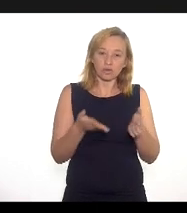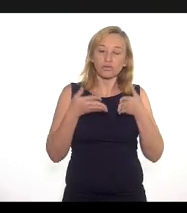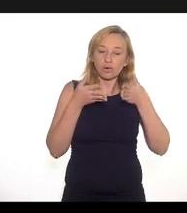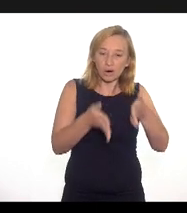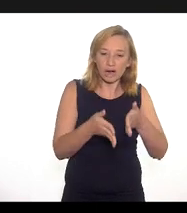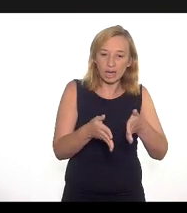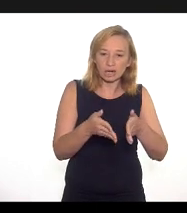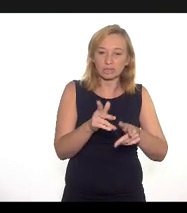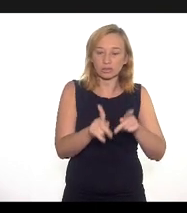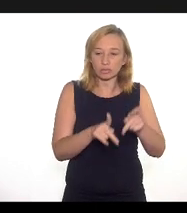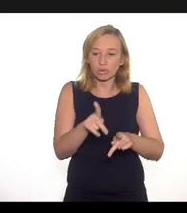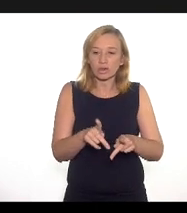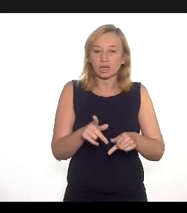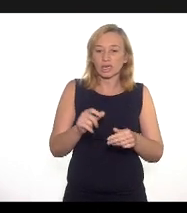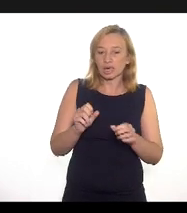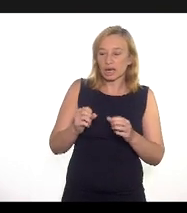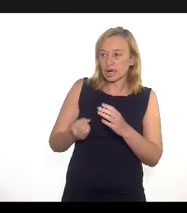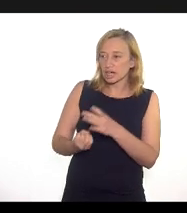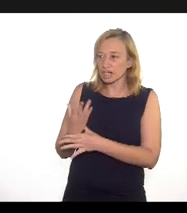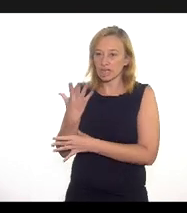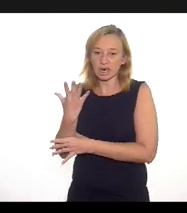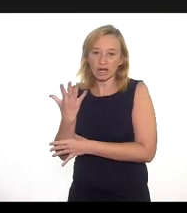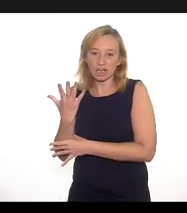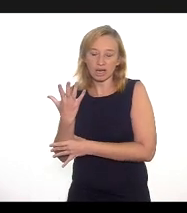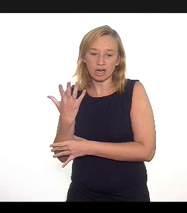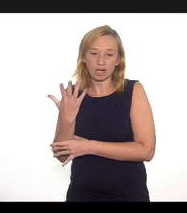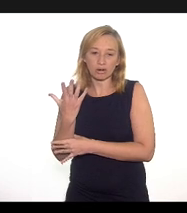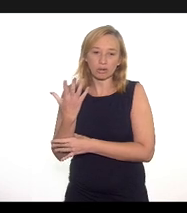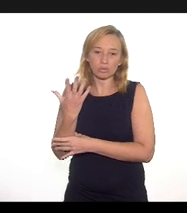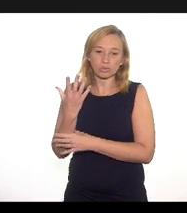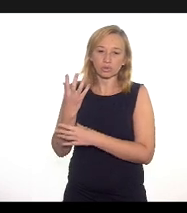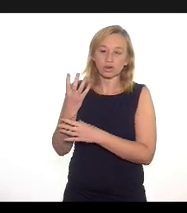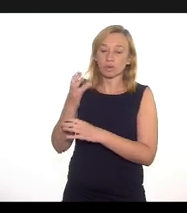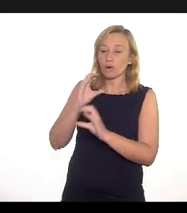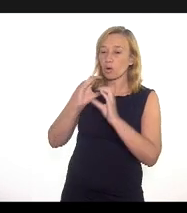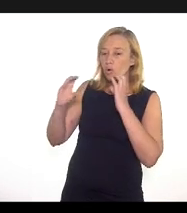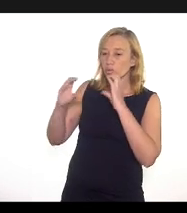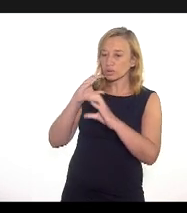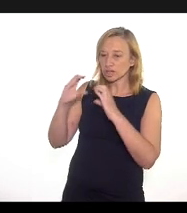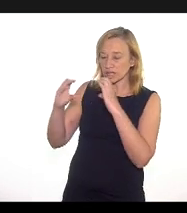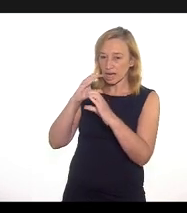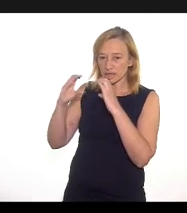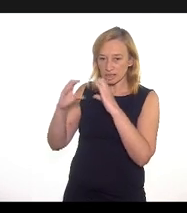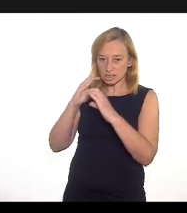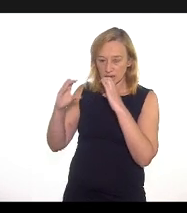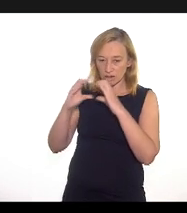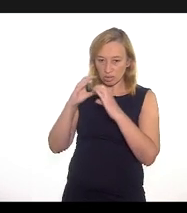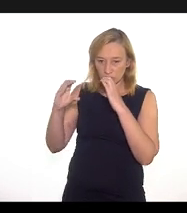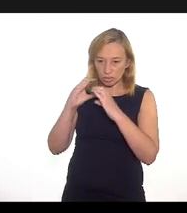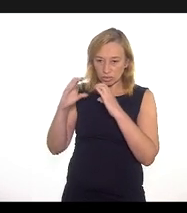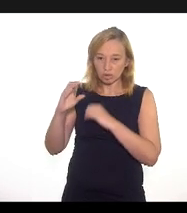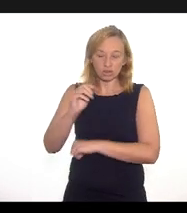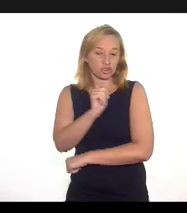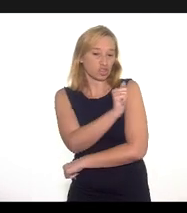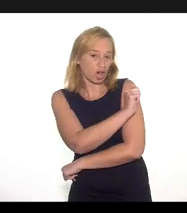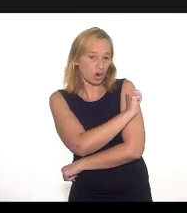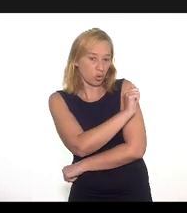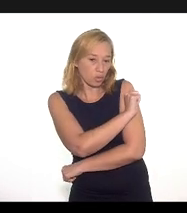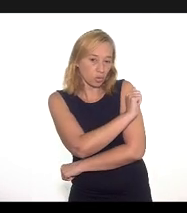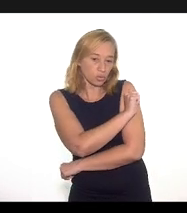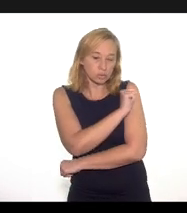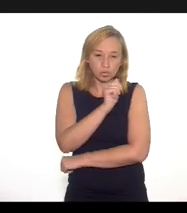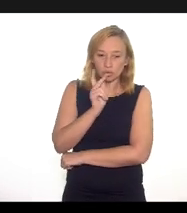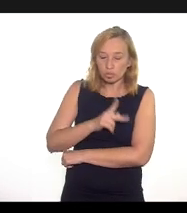criamos personagens, tem interação e fala, né, de personagens, de alunos. Esses